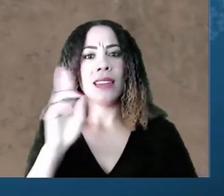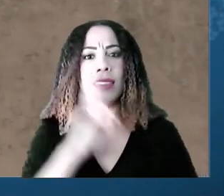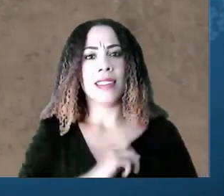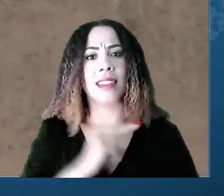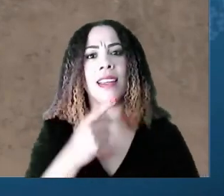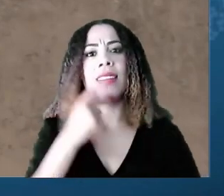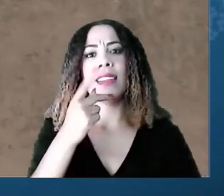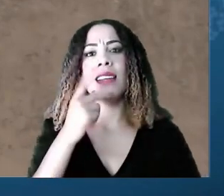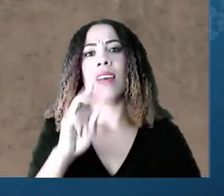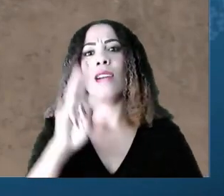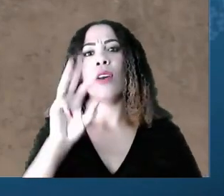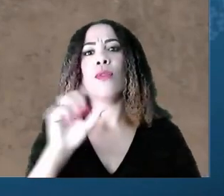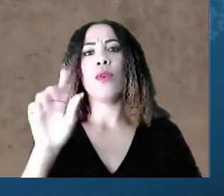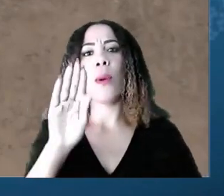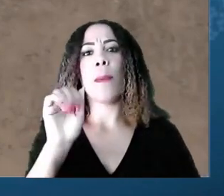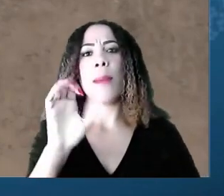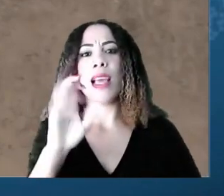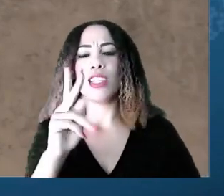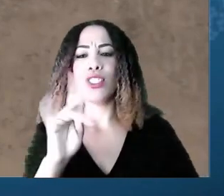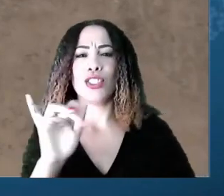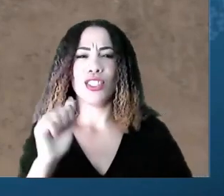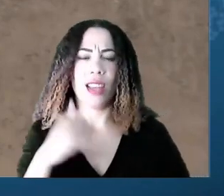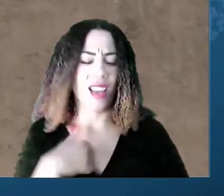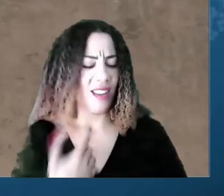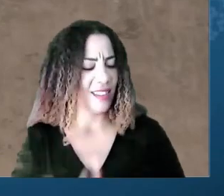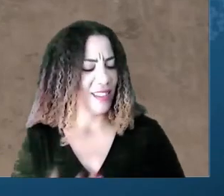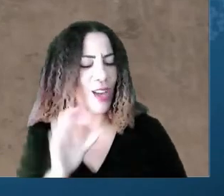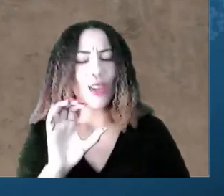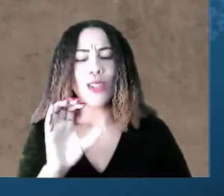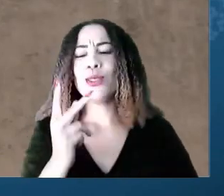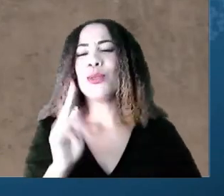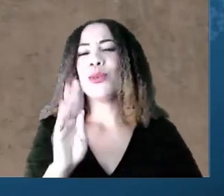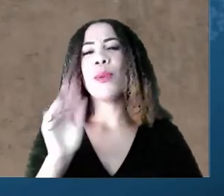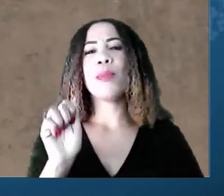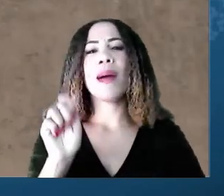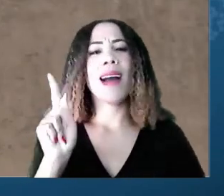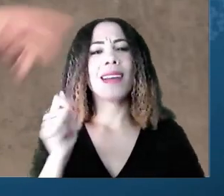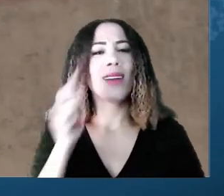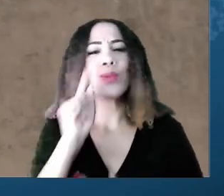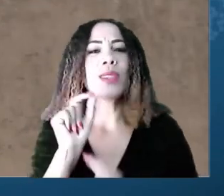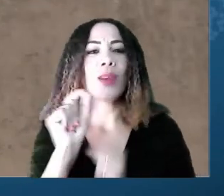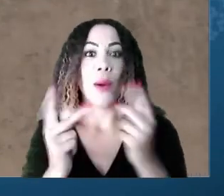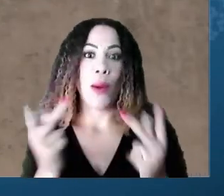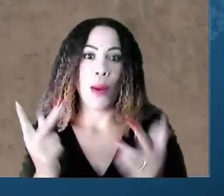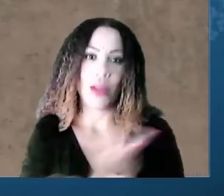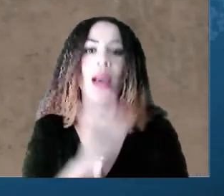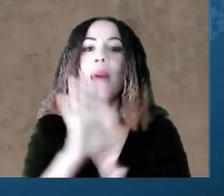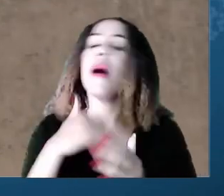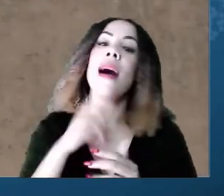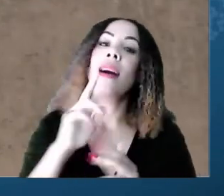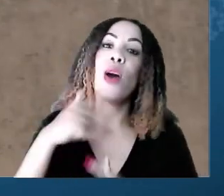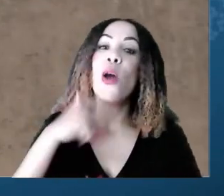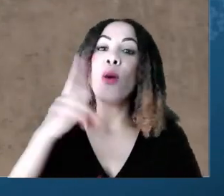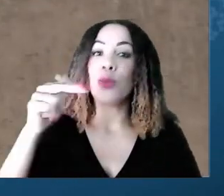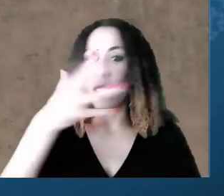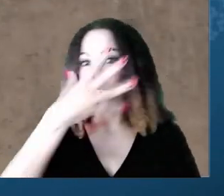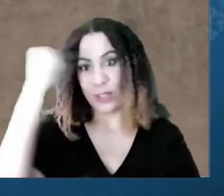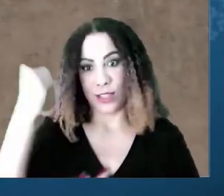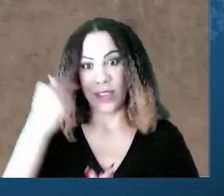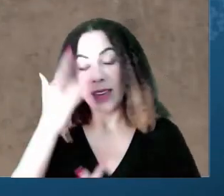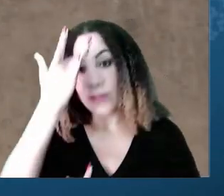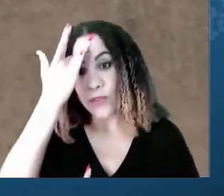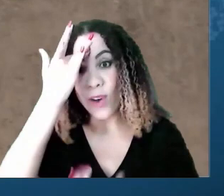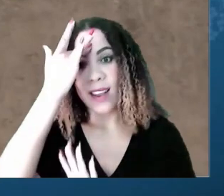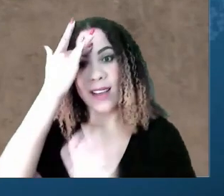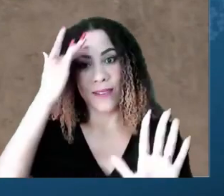Wolbachia. Aí saiu Chewbacca, não sei o que aconteceu. Eu vou botar... Mas eu nunca mais vou esquecer, viu, Carlos? Eu vou botar o